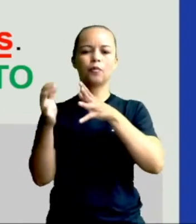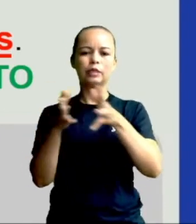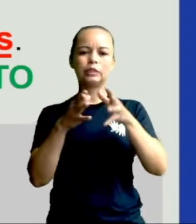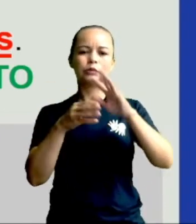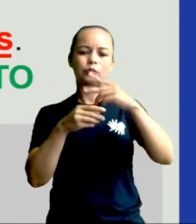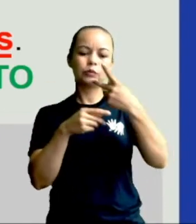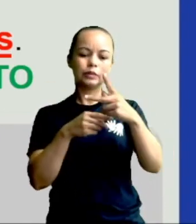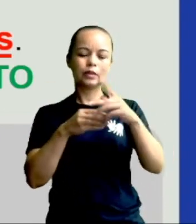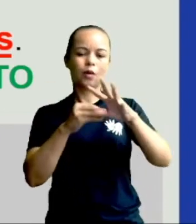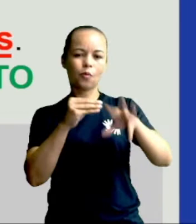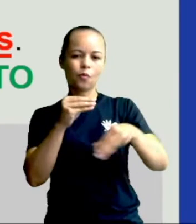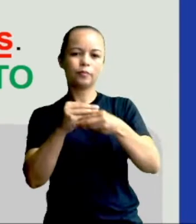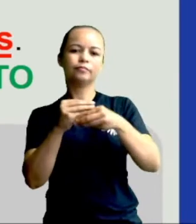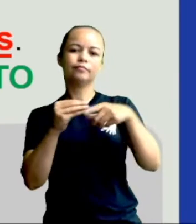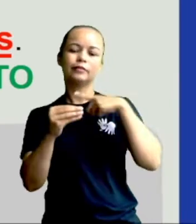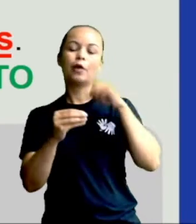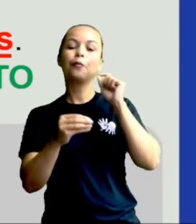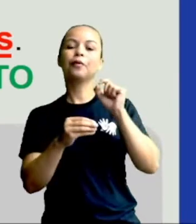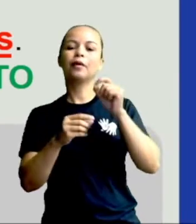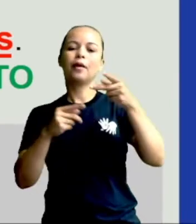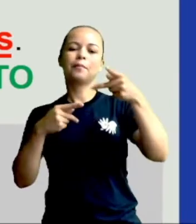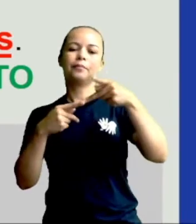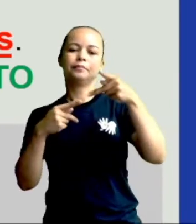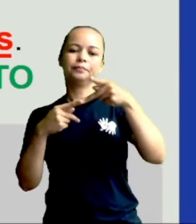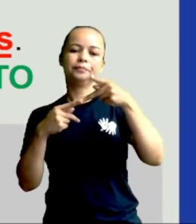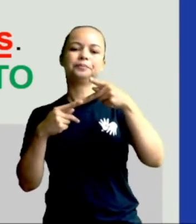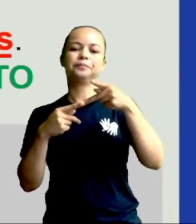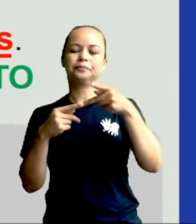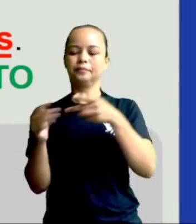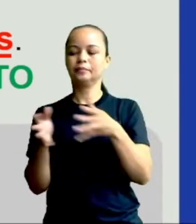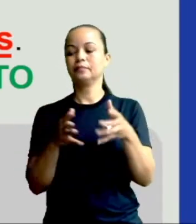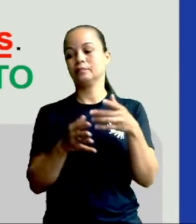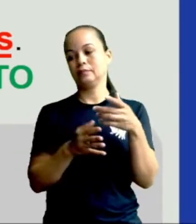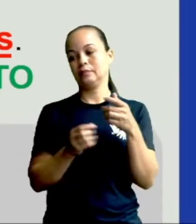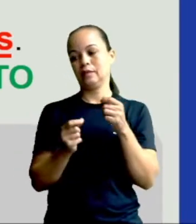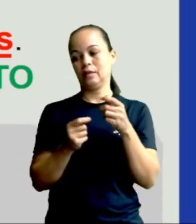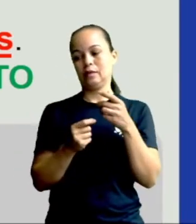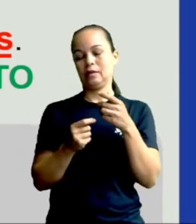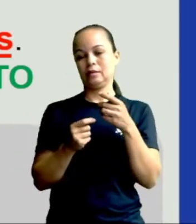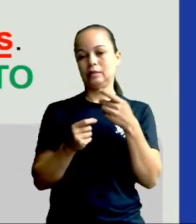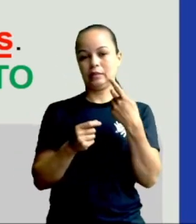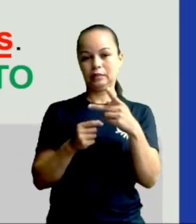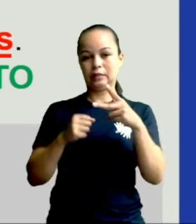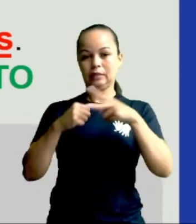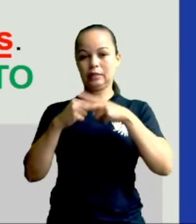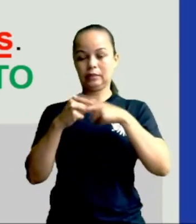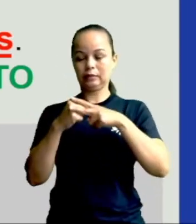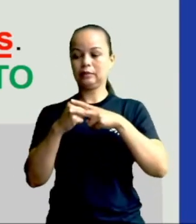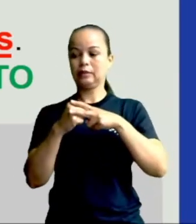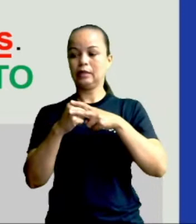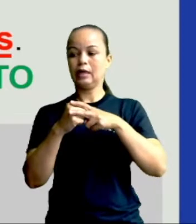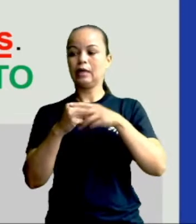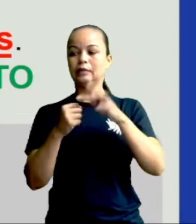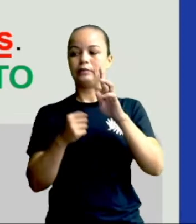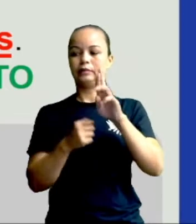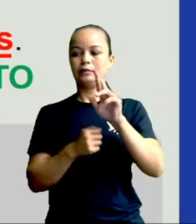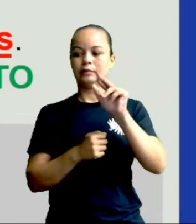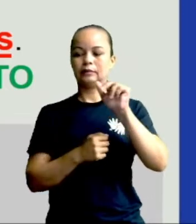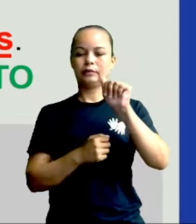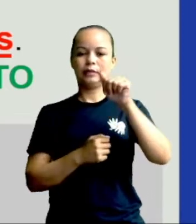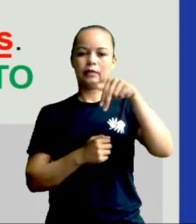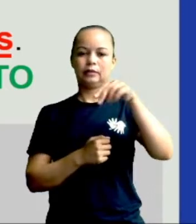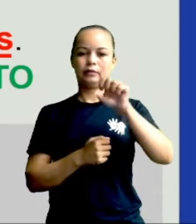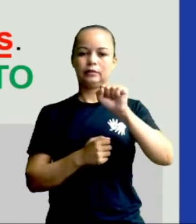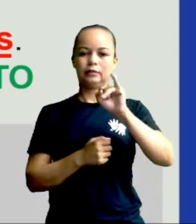vai haver uma preposição nesse caso o verbo ele é transitivo indireto ou